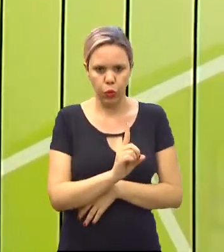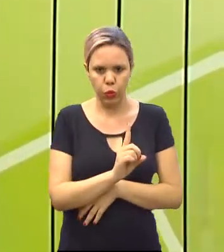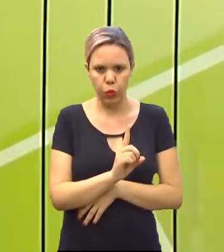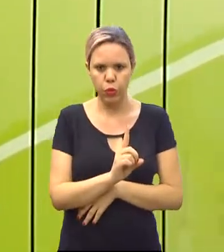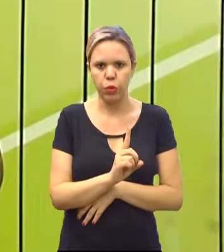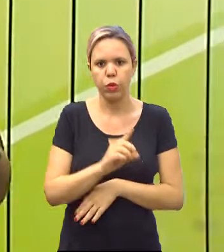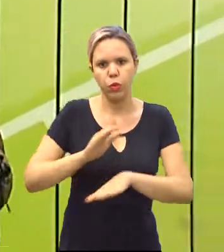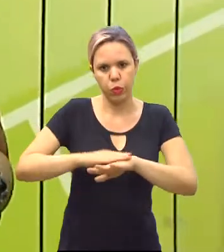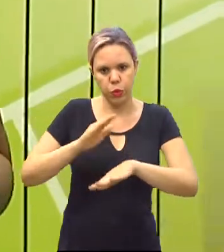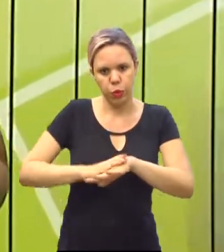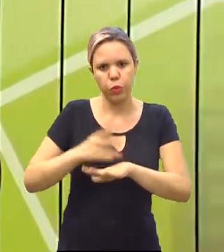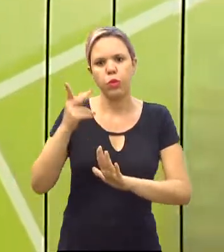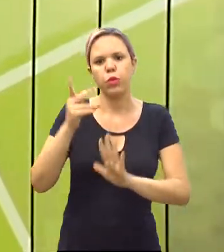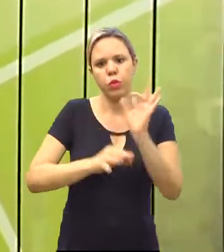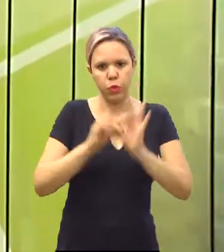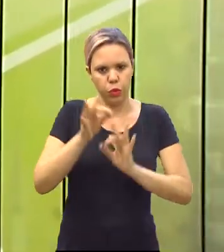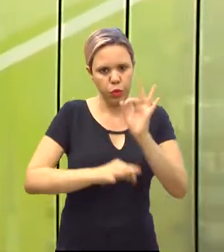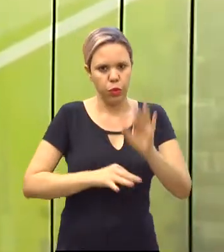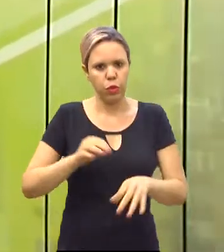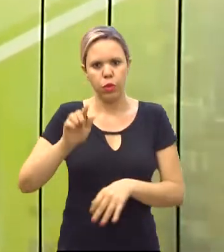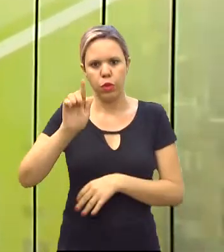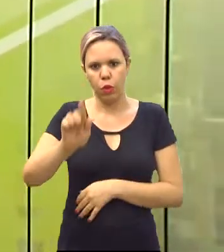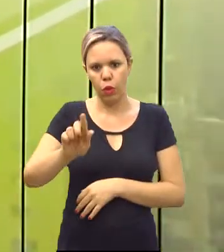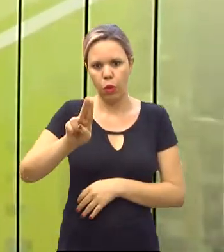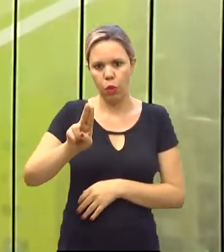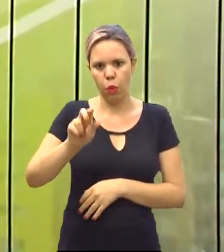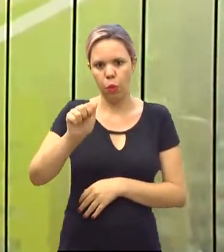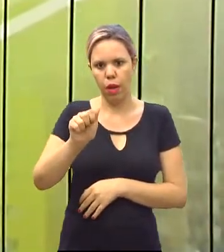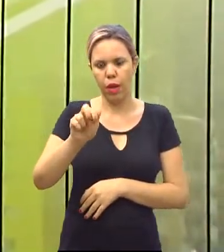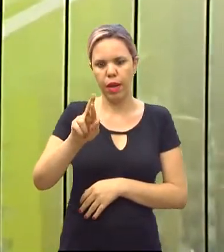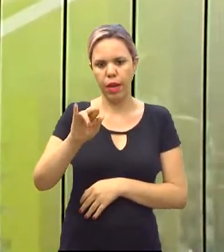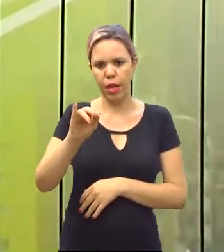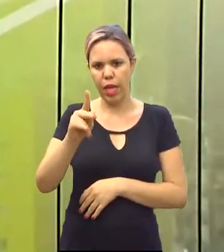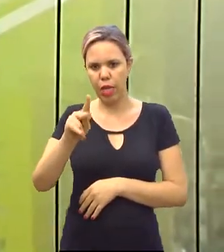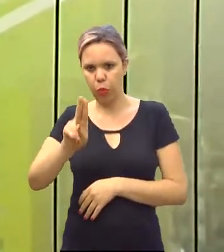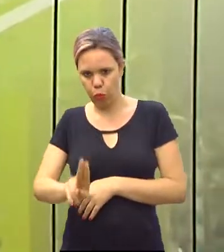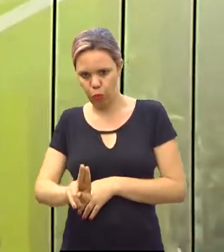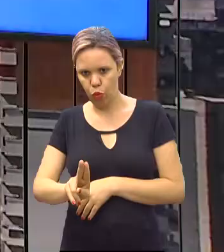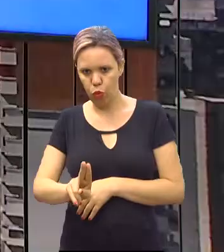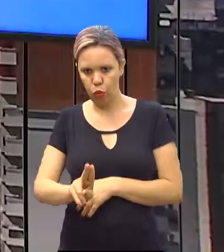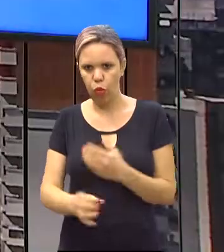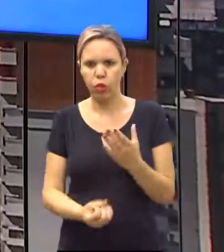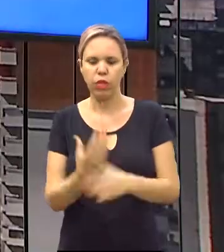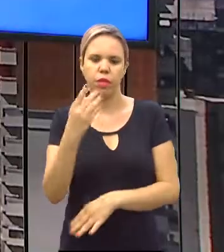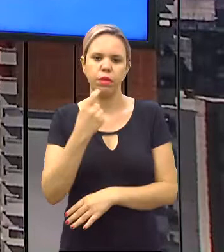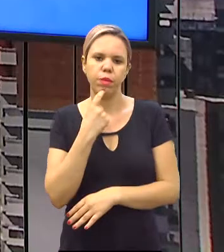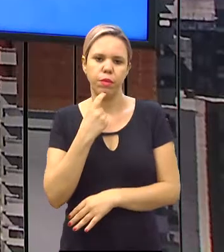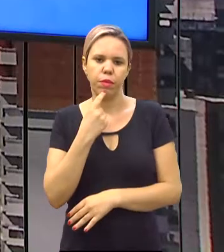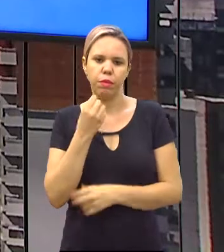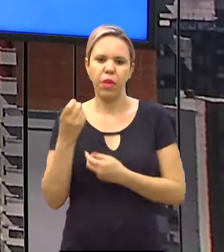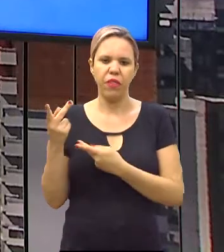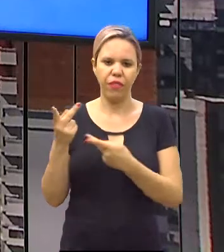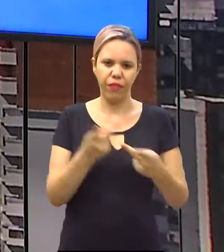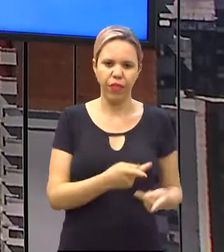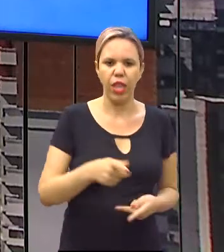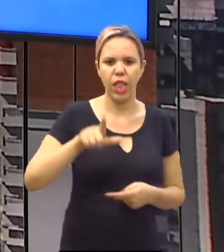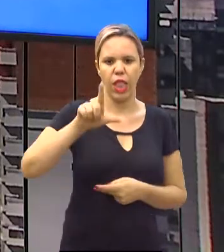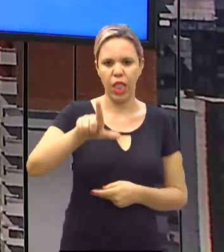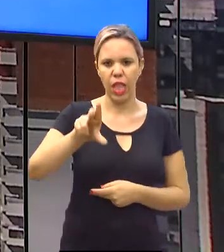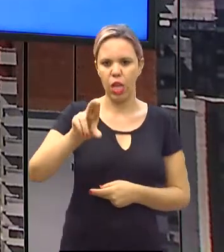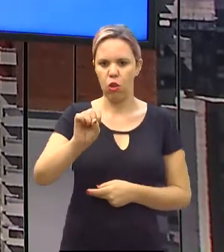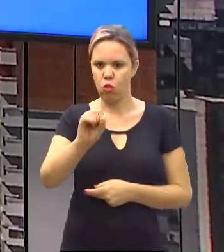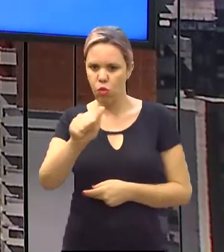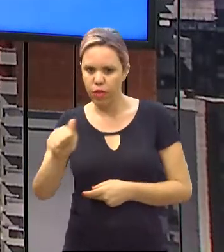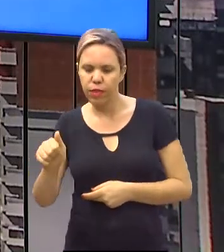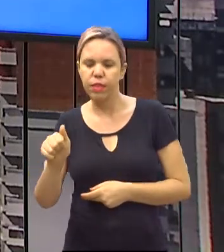e idealizadora do projeto Guaraipu, que funciona aqui em Campinas. Luísa, seja bem-vinda. Fala um pouquinho